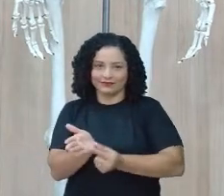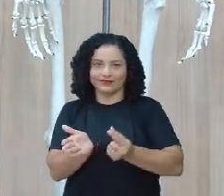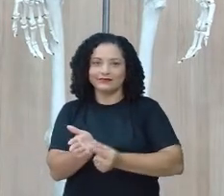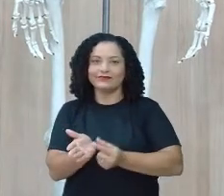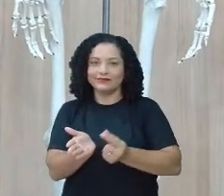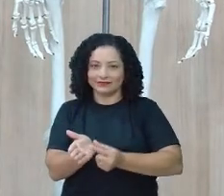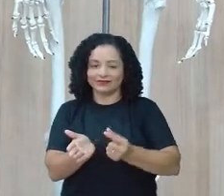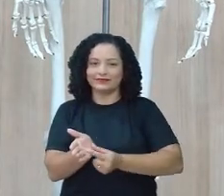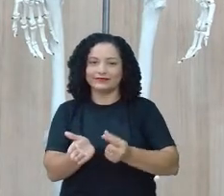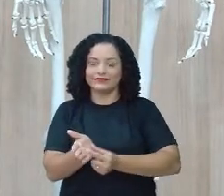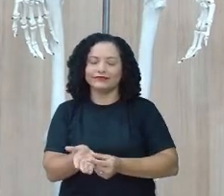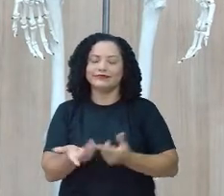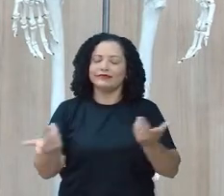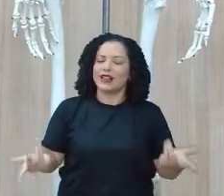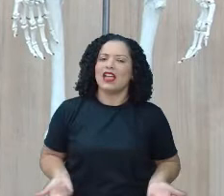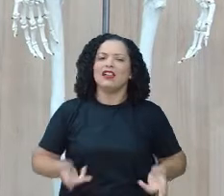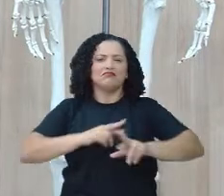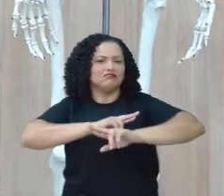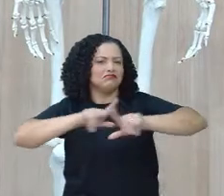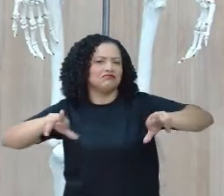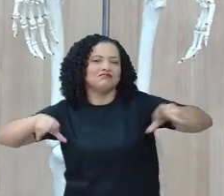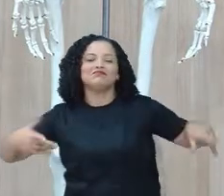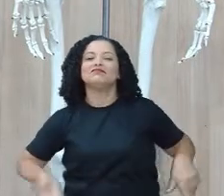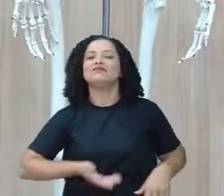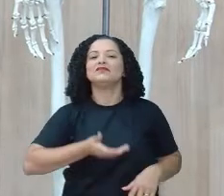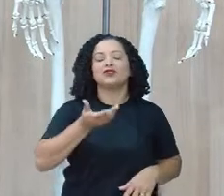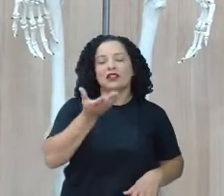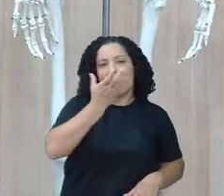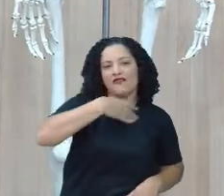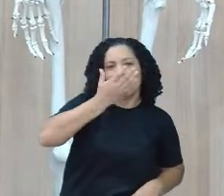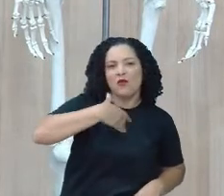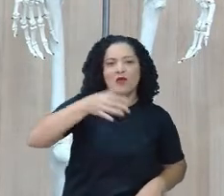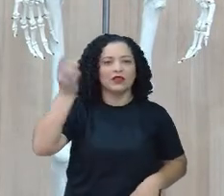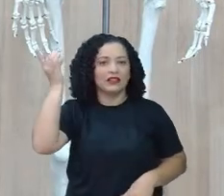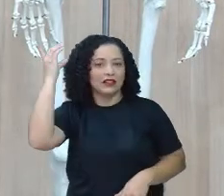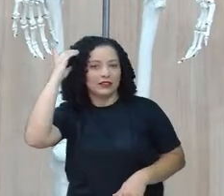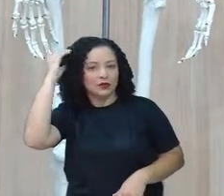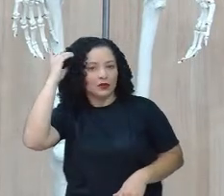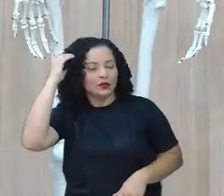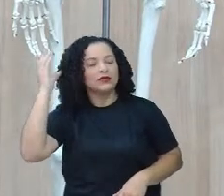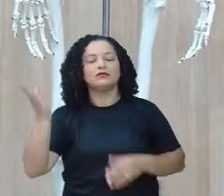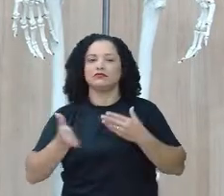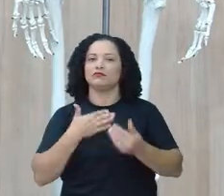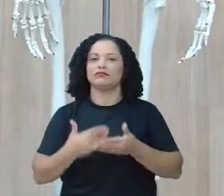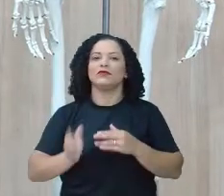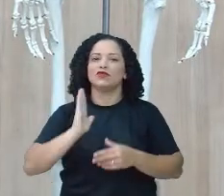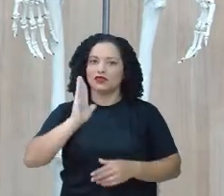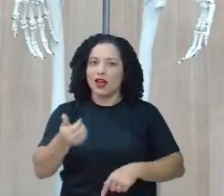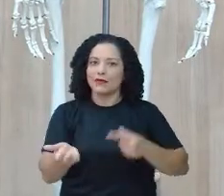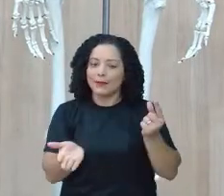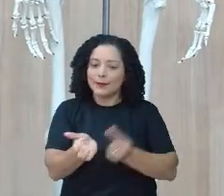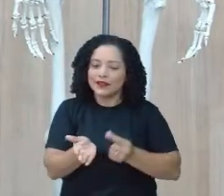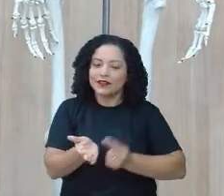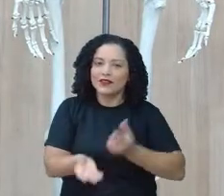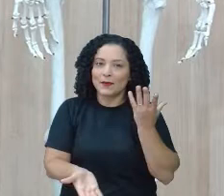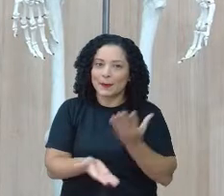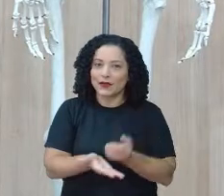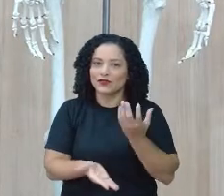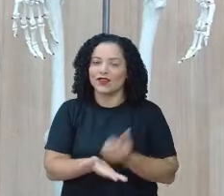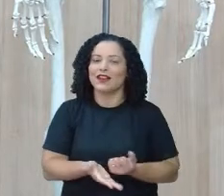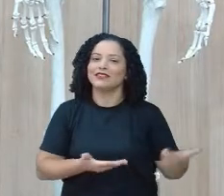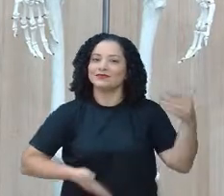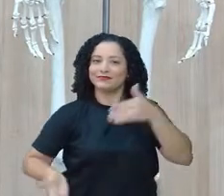tanto para iOS como para Android. Sei que tem muita gente que já baixou aí o aplicativo e